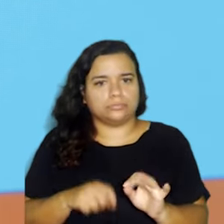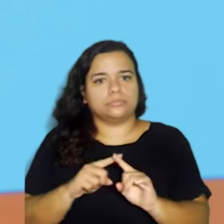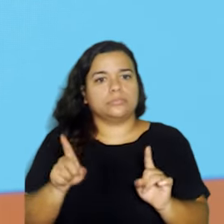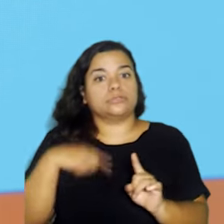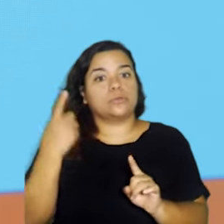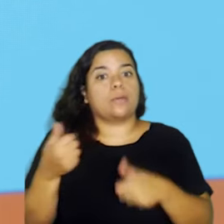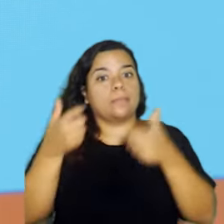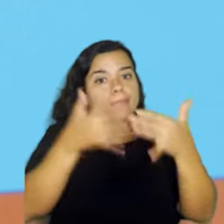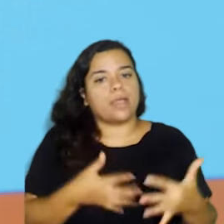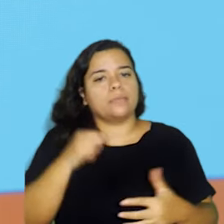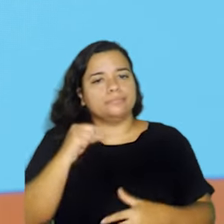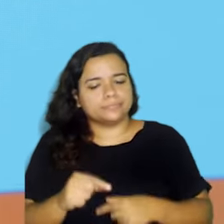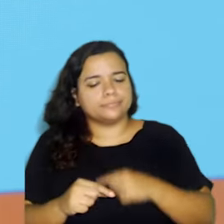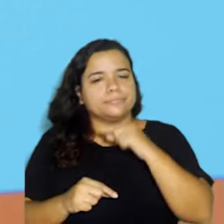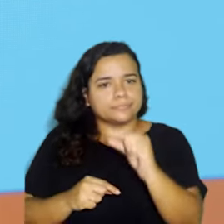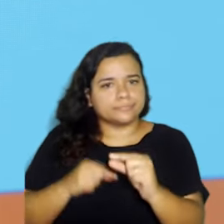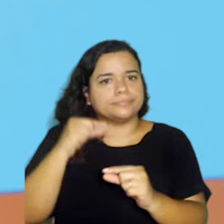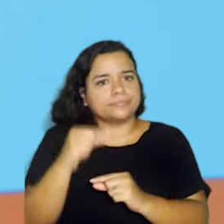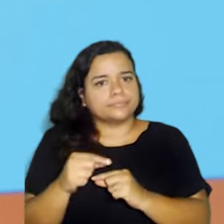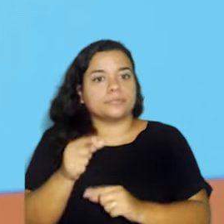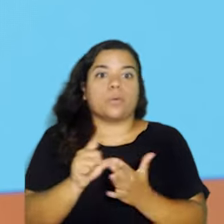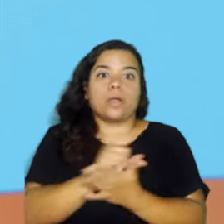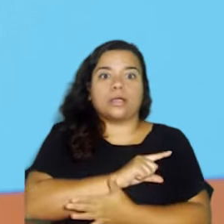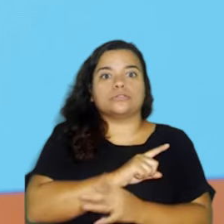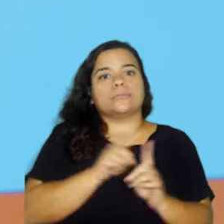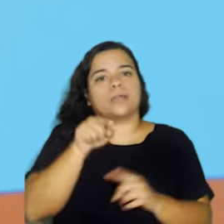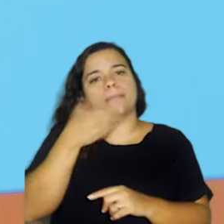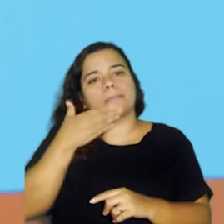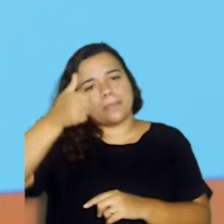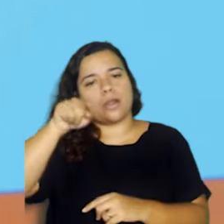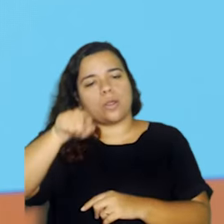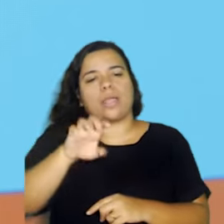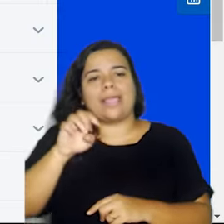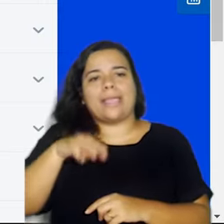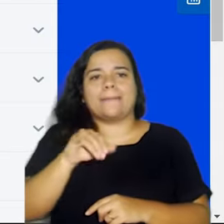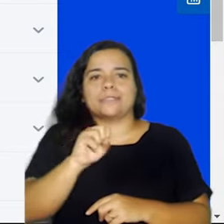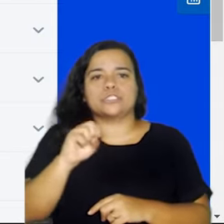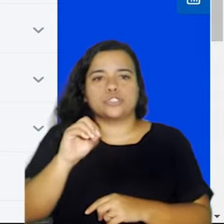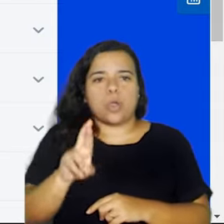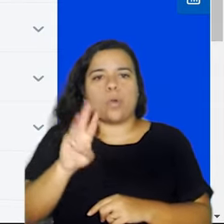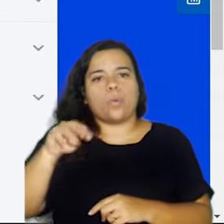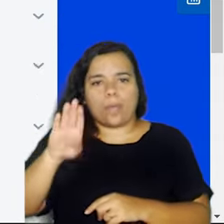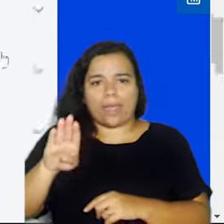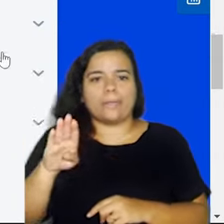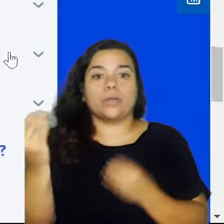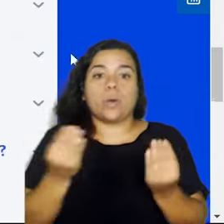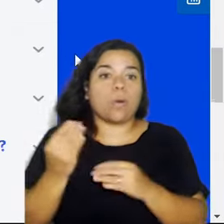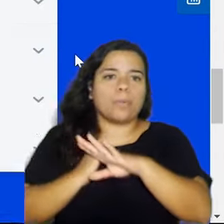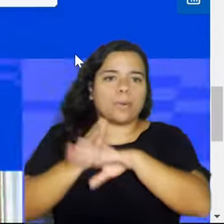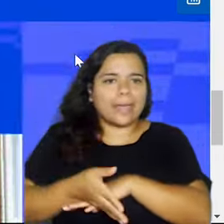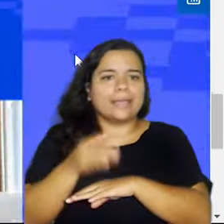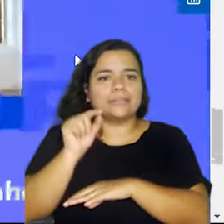mas a dica que a gente vem trazendo devagarzinho é ir para esse emissor web tá o que é o novo emissor como se faz o